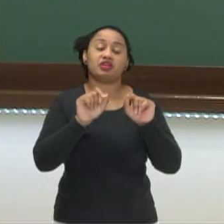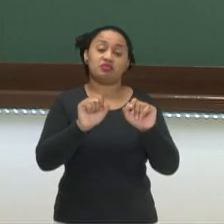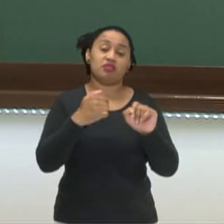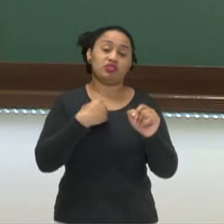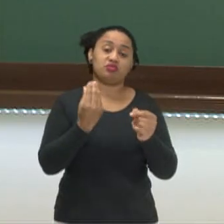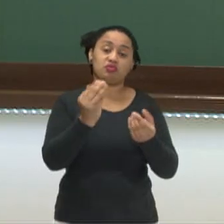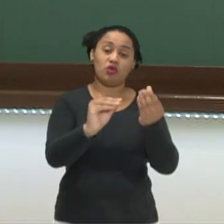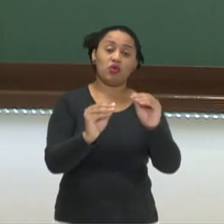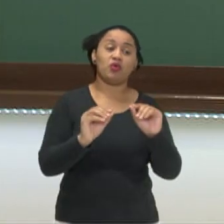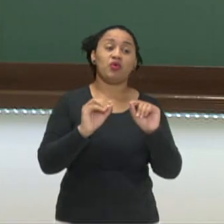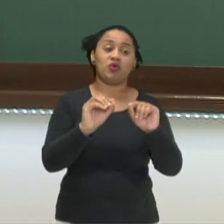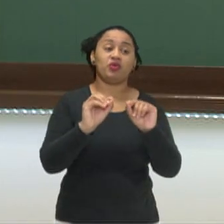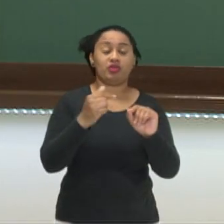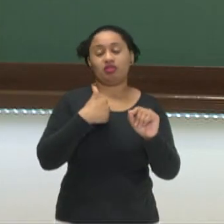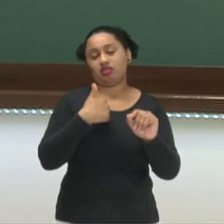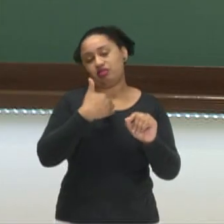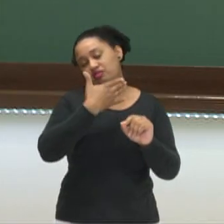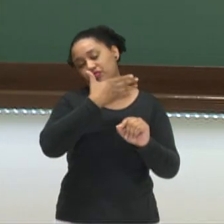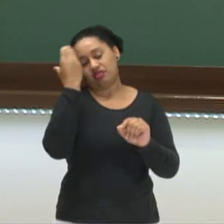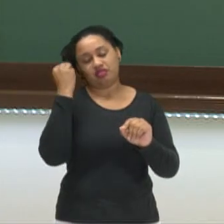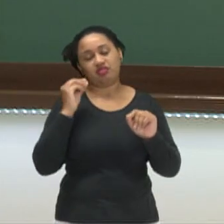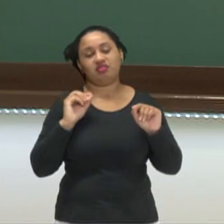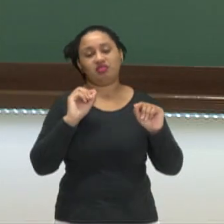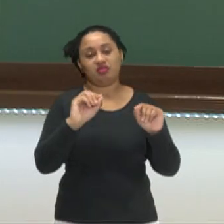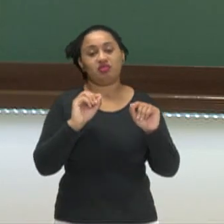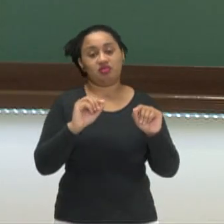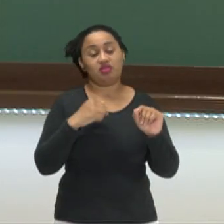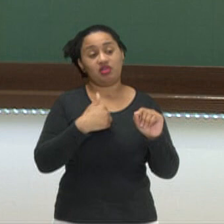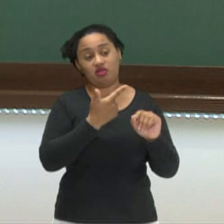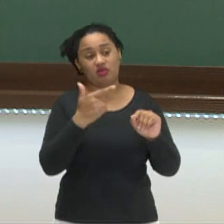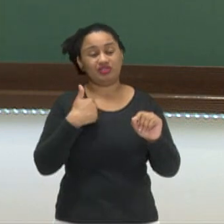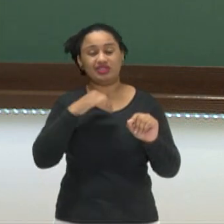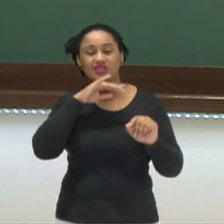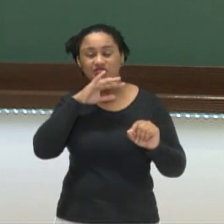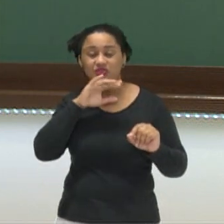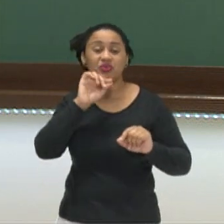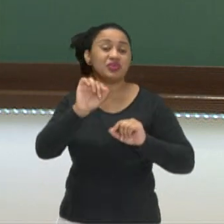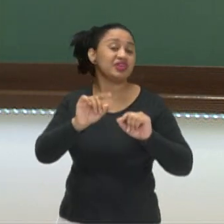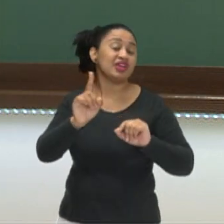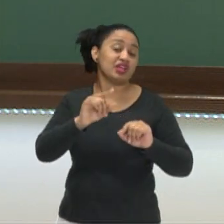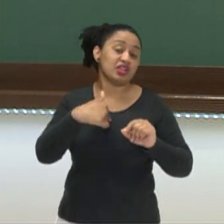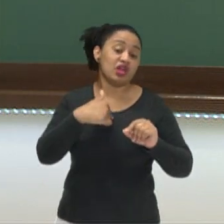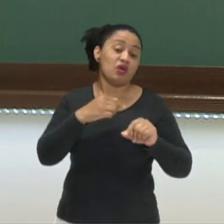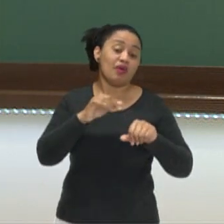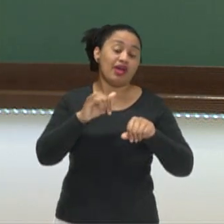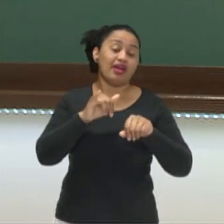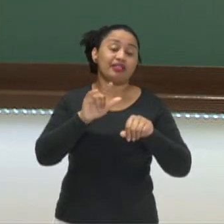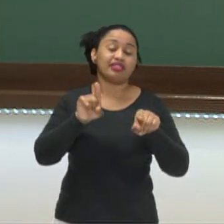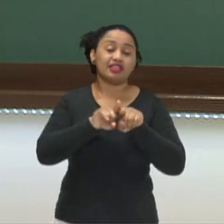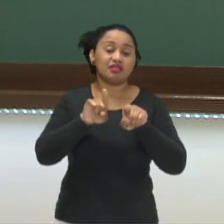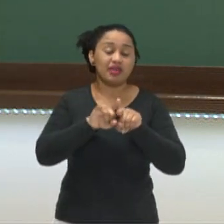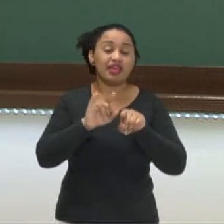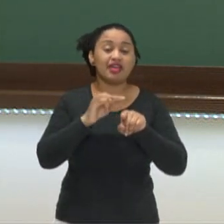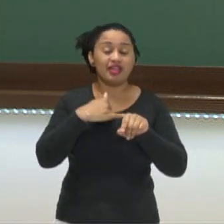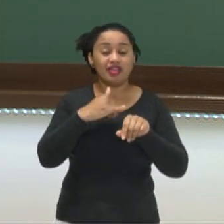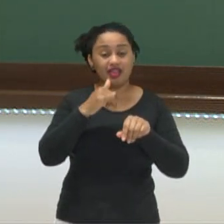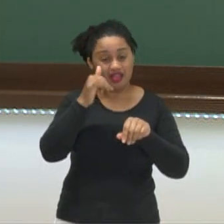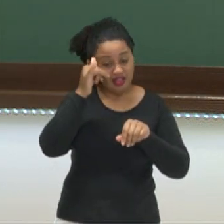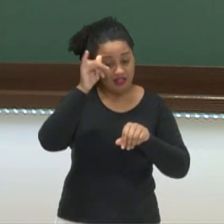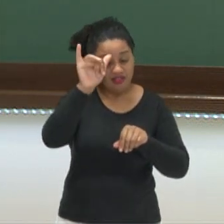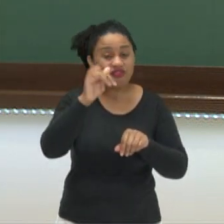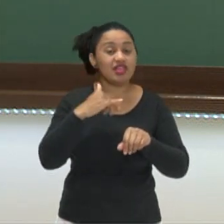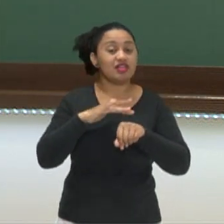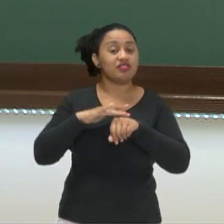ter colocado, acabei esquecendo, né? Outro contra é que não é um método que protege contra ISTs,